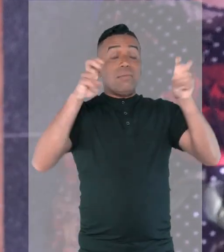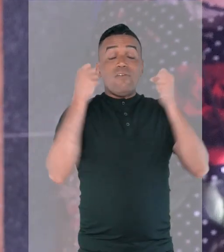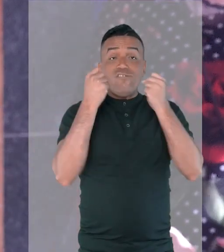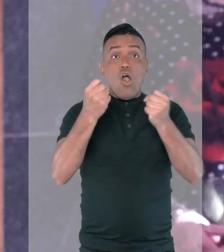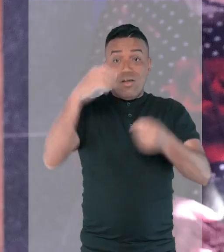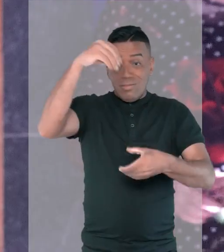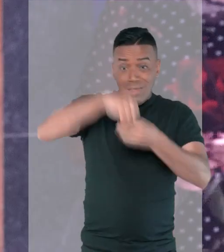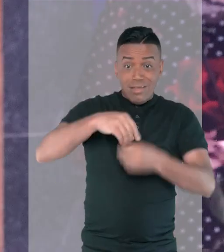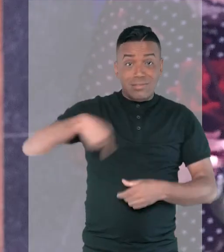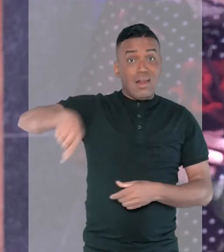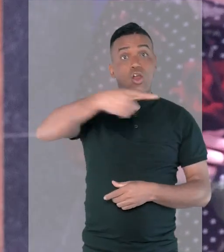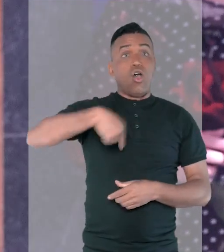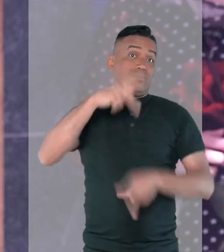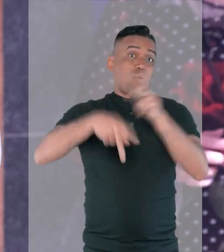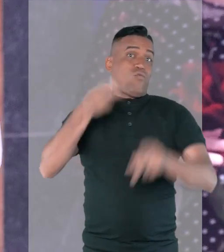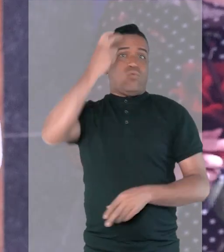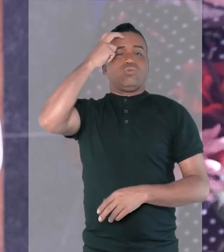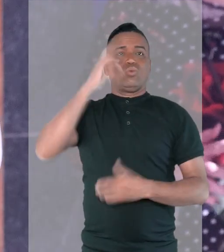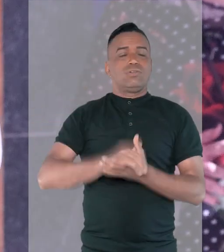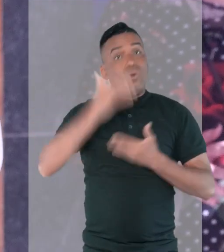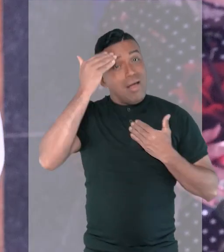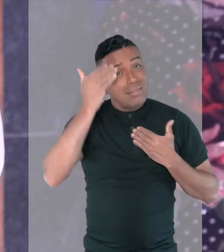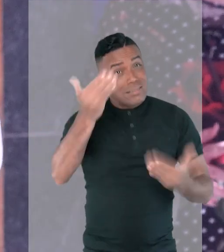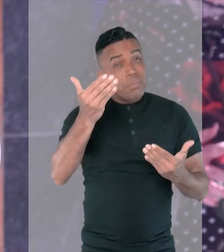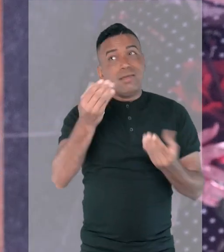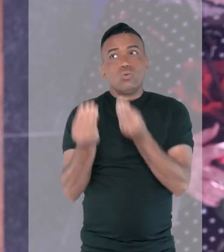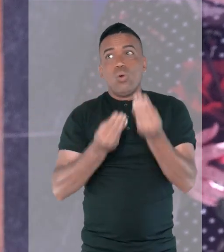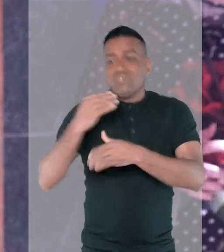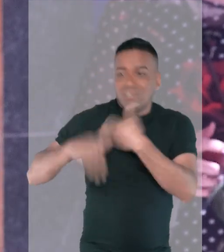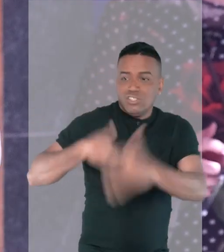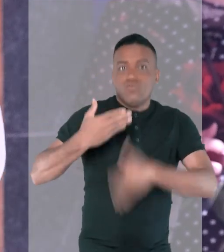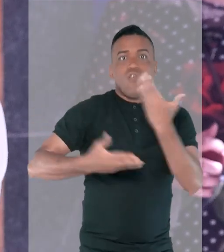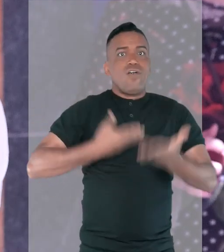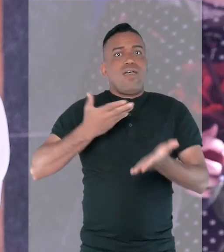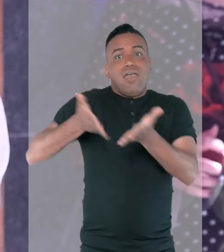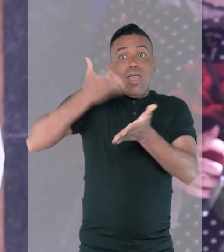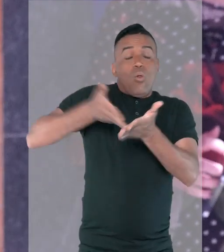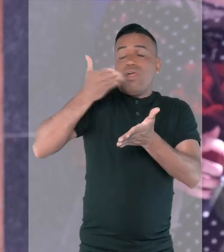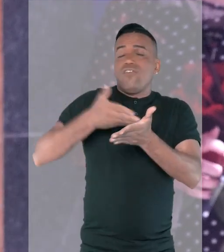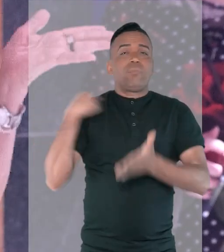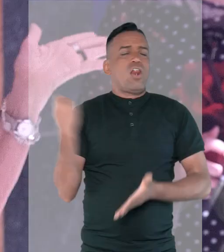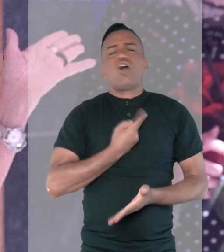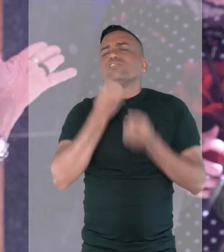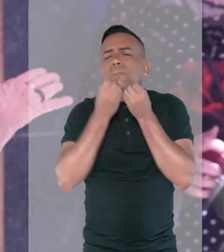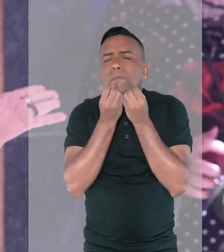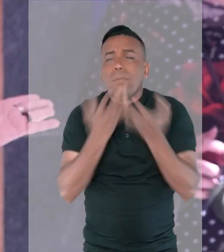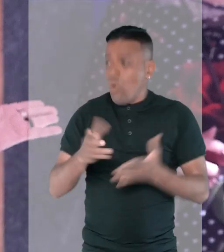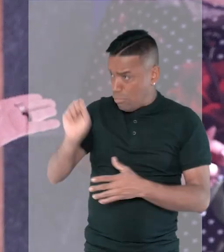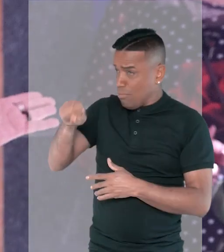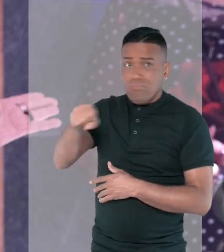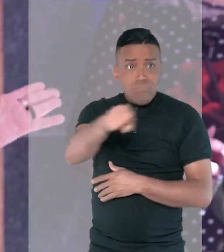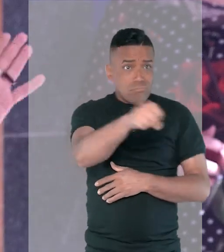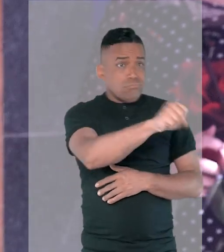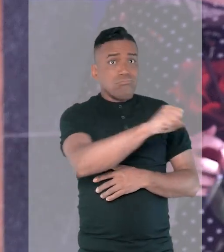cultura. Então, assim, é só agradecimento pelo jeito que você caminhou. Para nós foi tudo muito bom, não